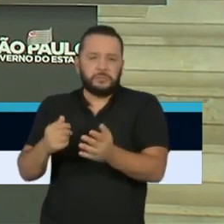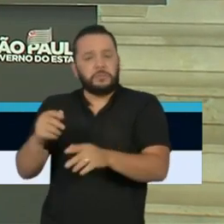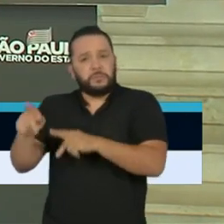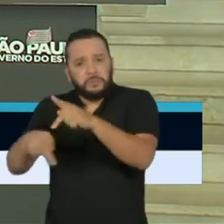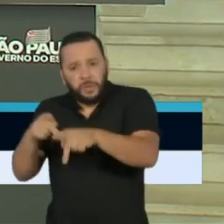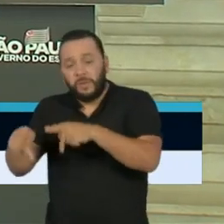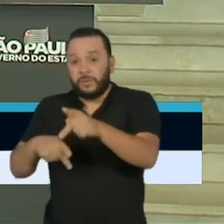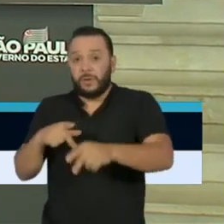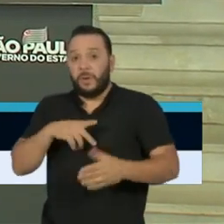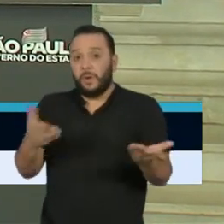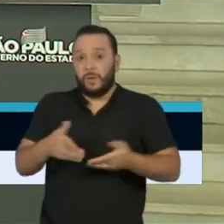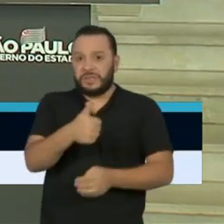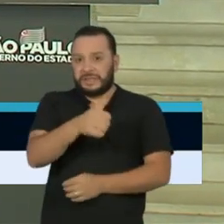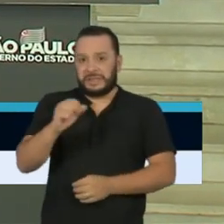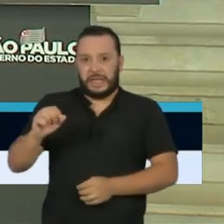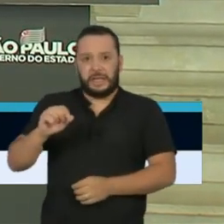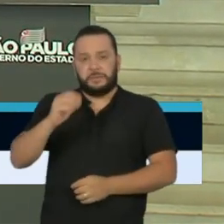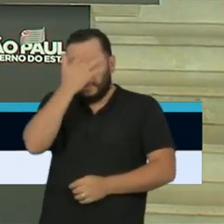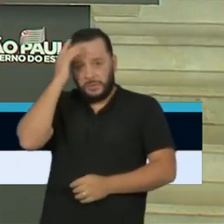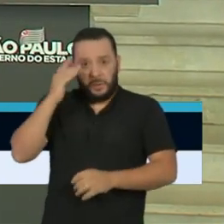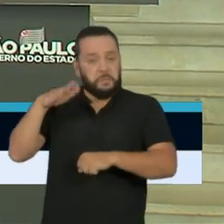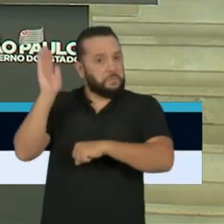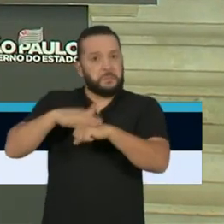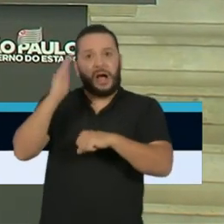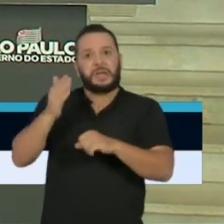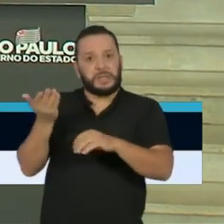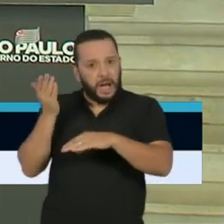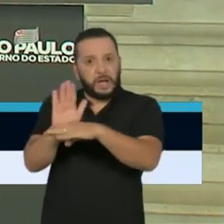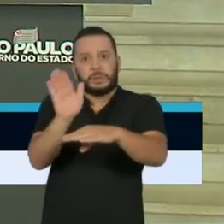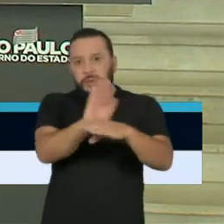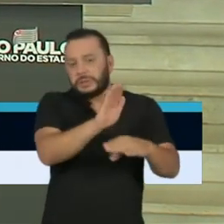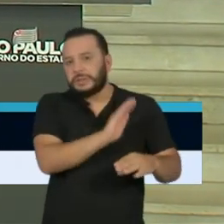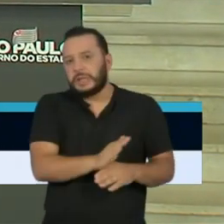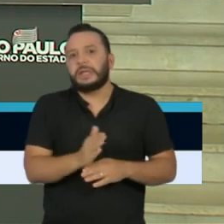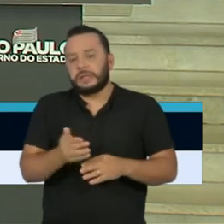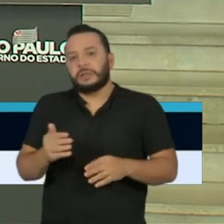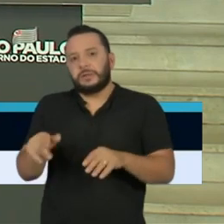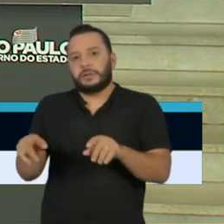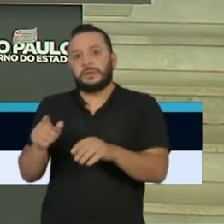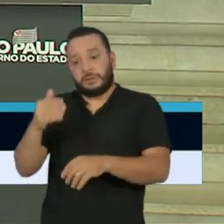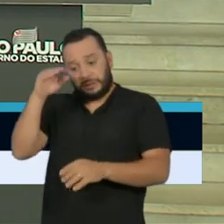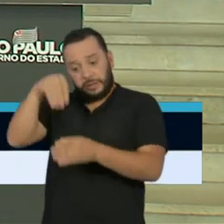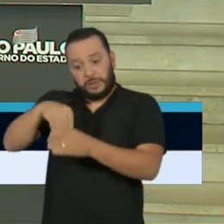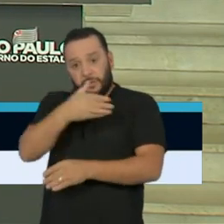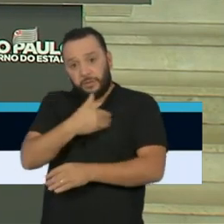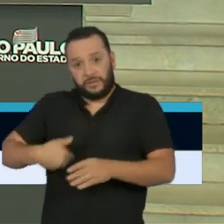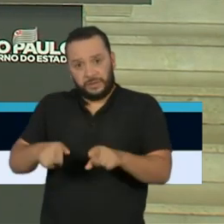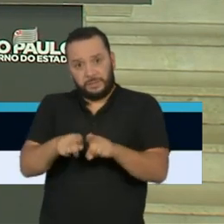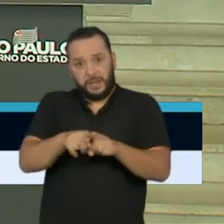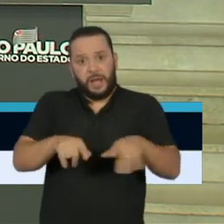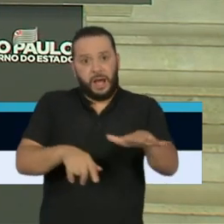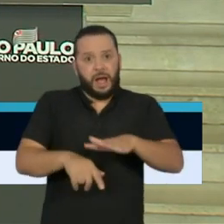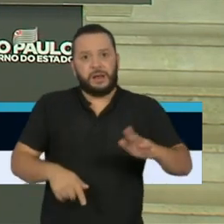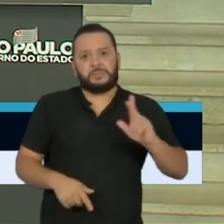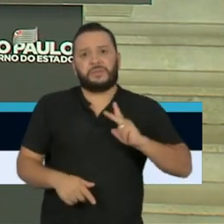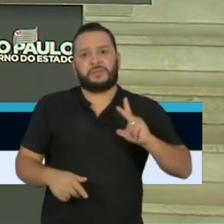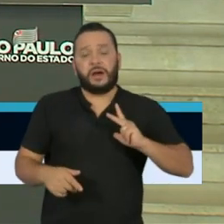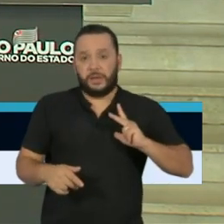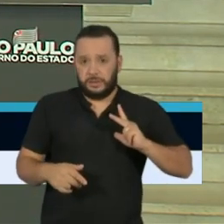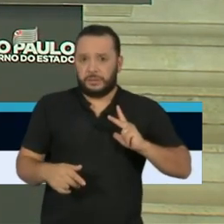pessoas trabalhando no governo para viabilizar essa operação e também no setor privado, não somente os